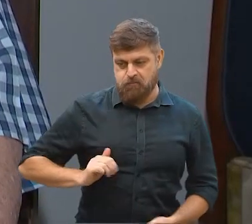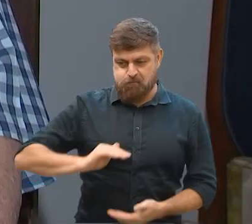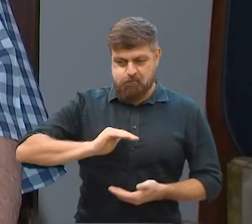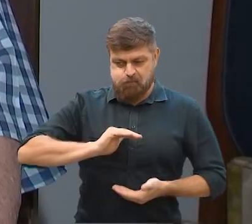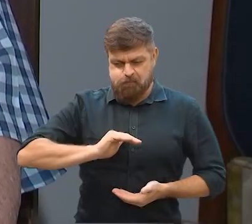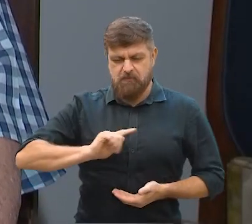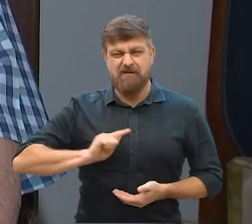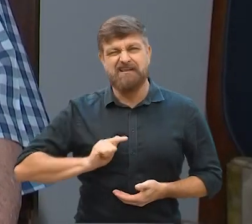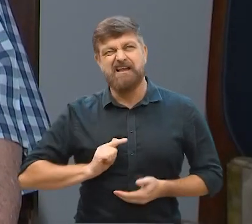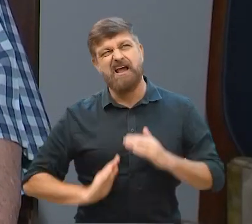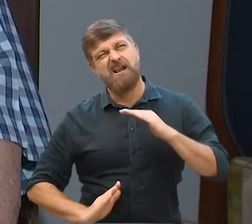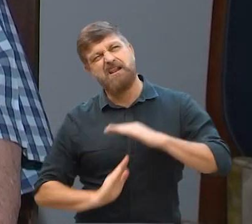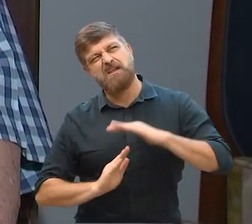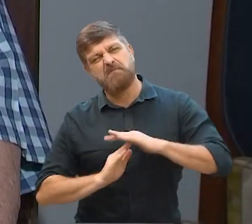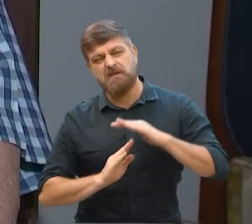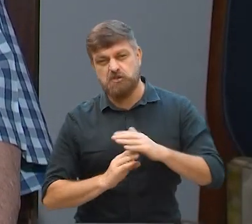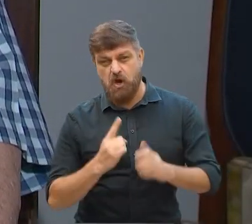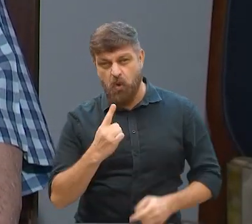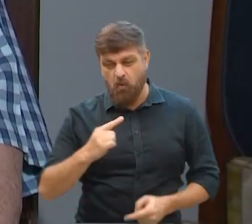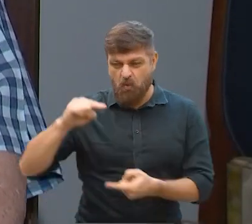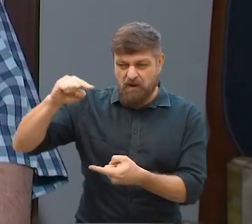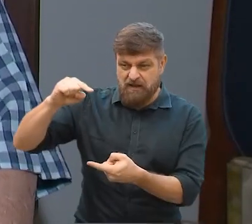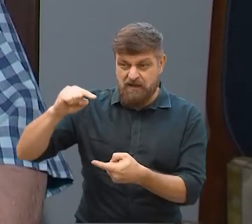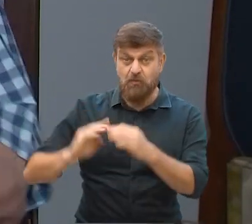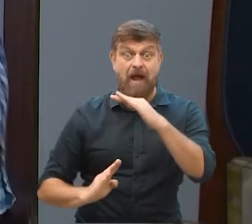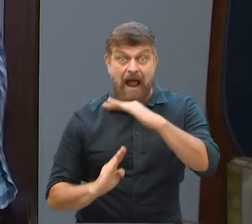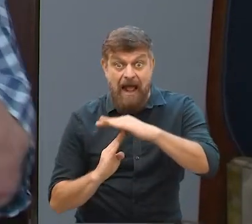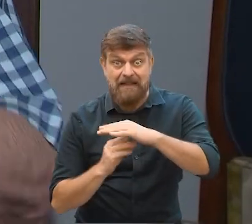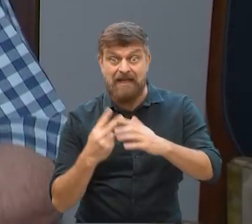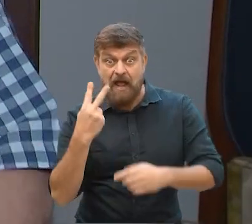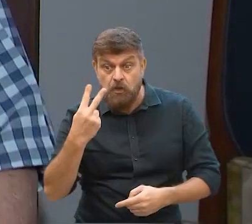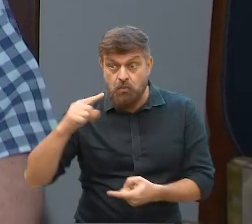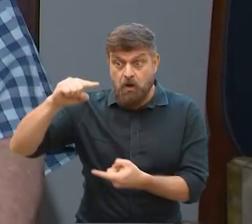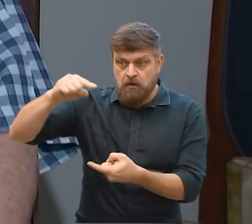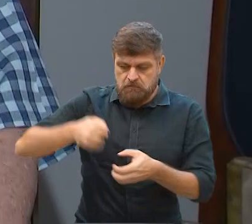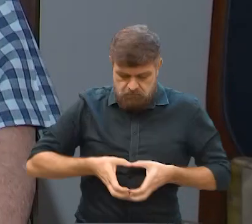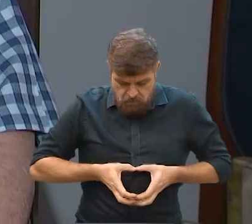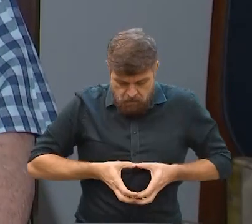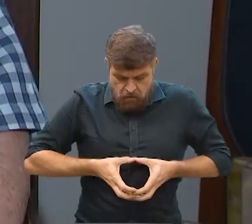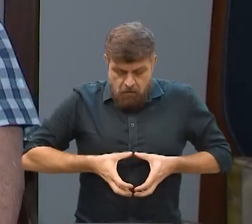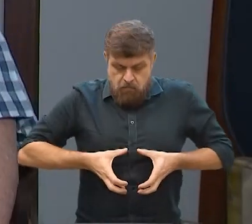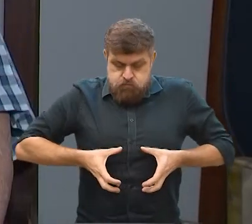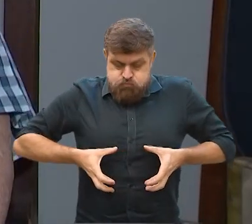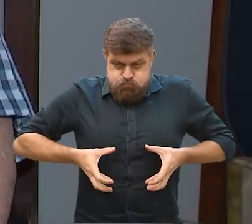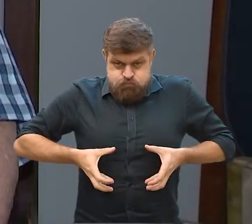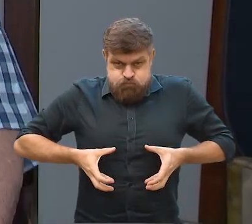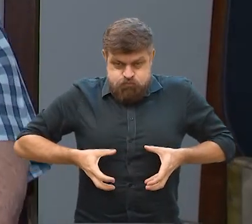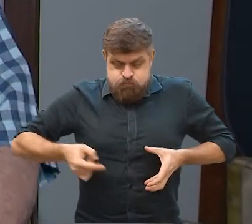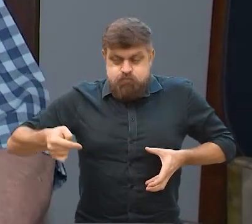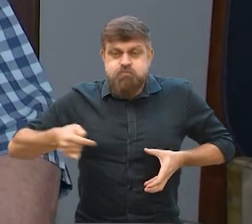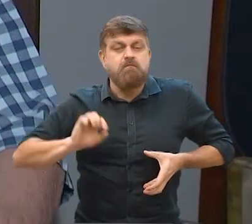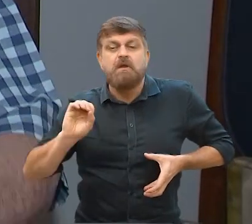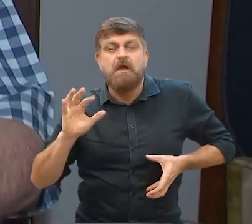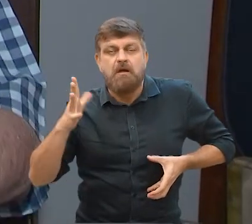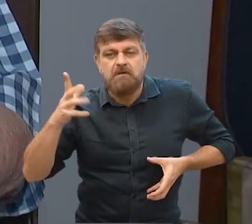competência para até mais ou menos 1,5 litro, 2 litros, até mais, se ele distende muito. E o que o estômago